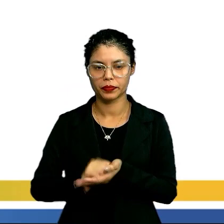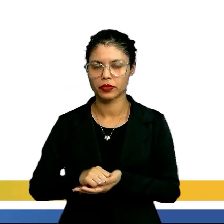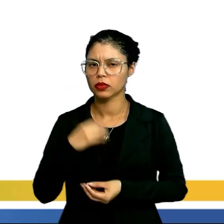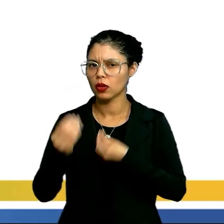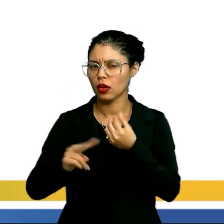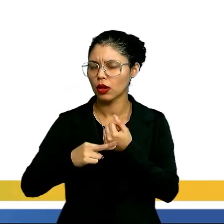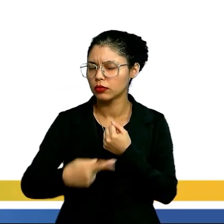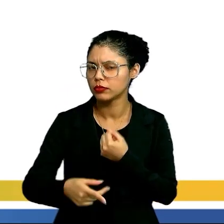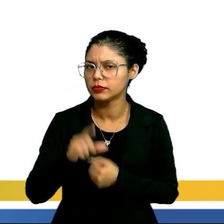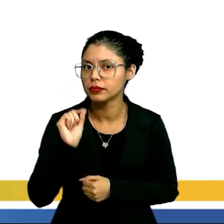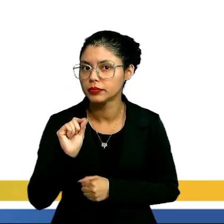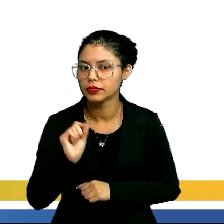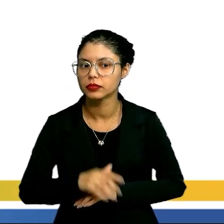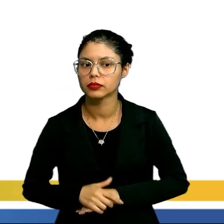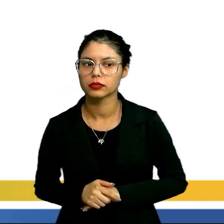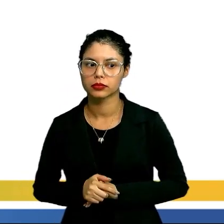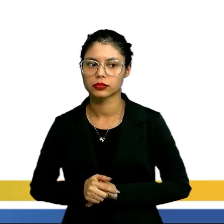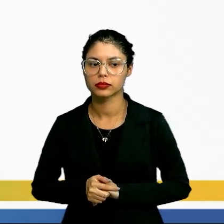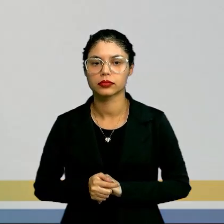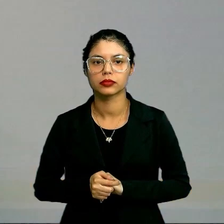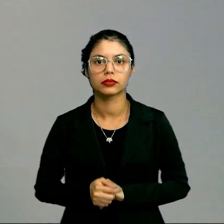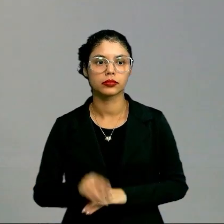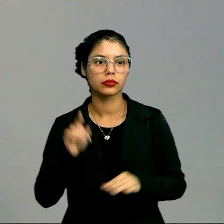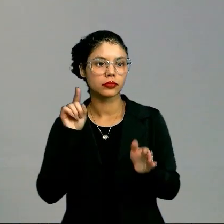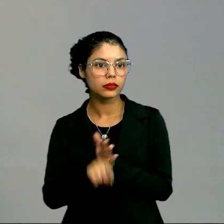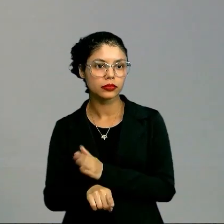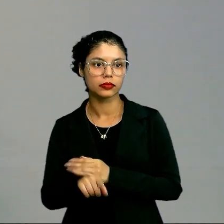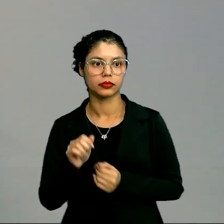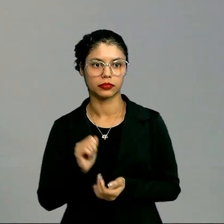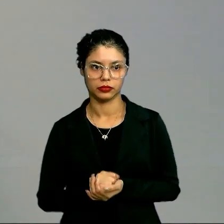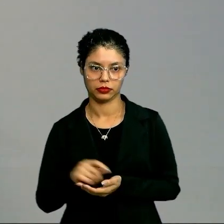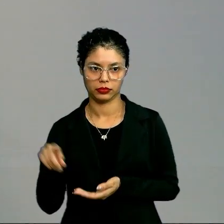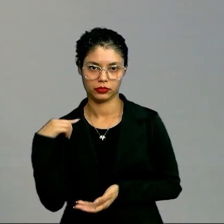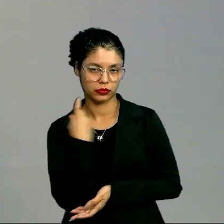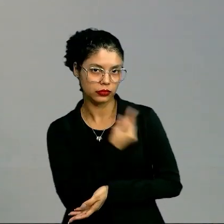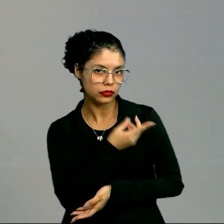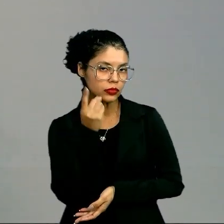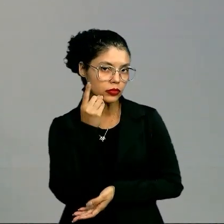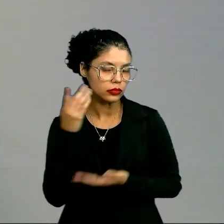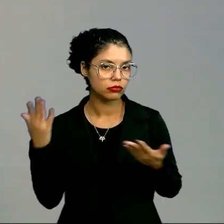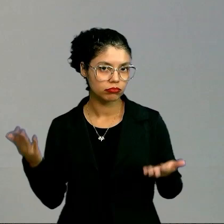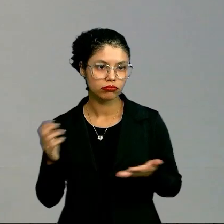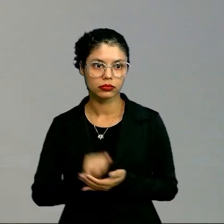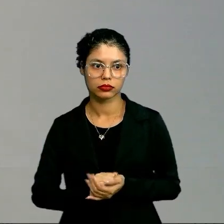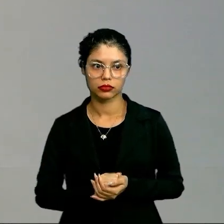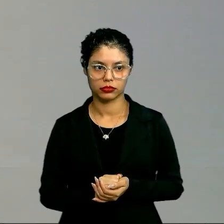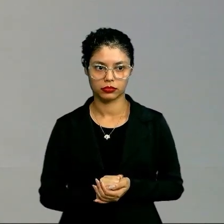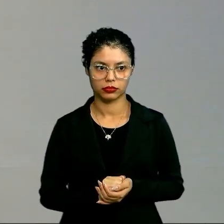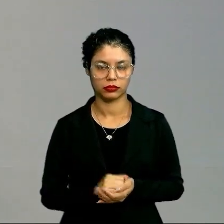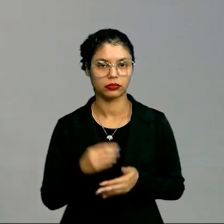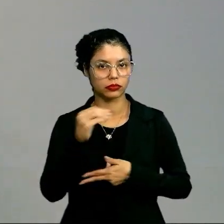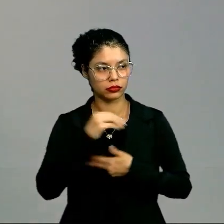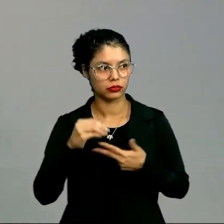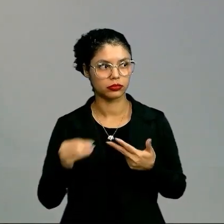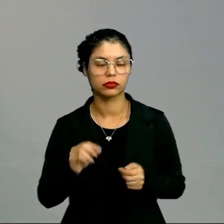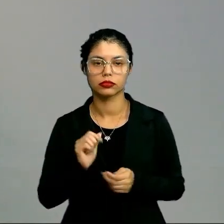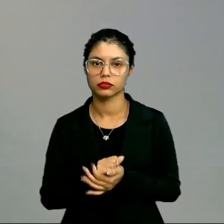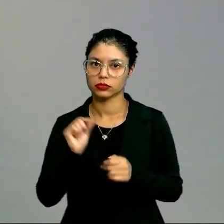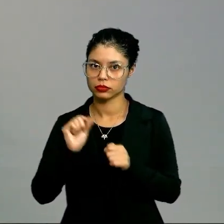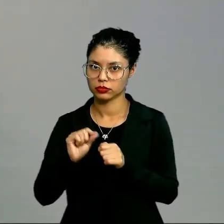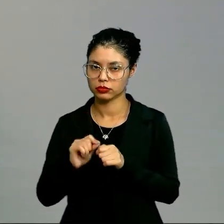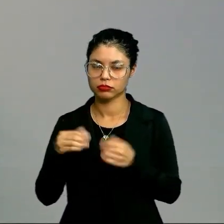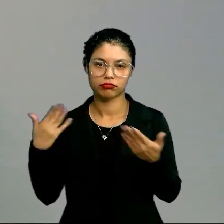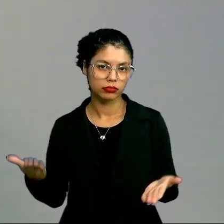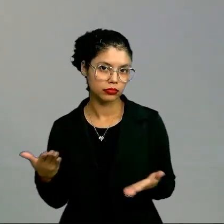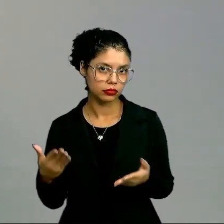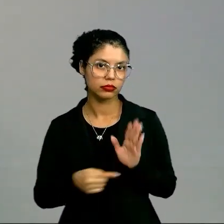tem como consequência A. Bom, essa questão aí, ela é nosso dia a dia. E é bem o que o Enem faz, né? Pega a situação do dia a